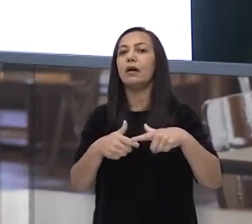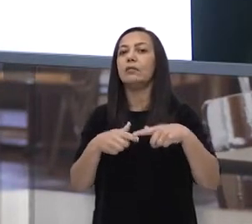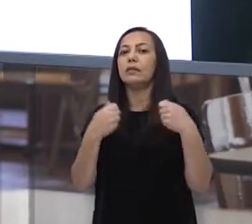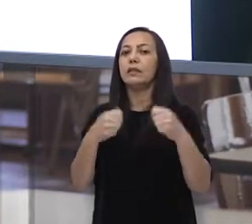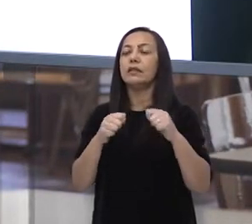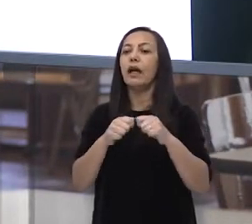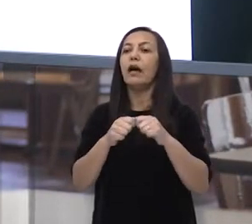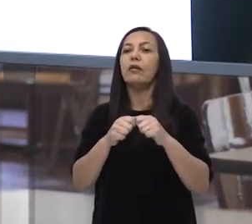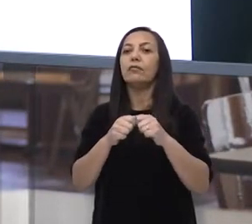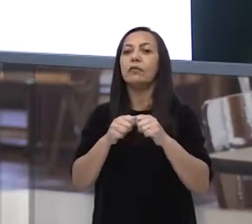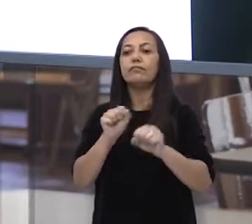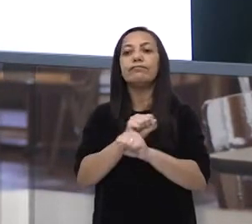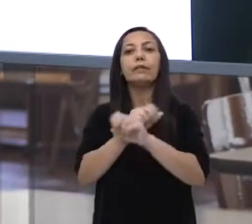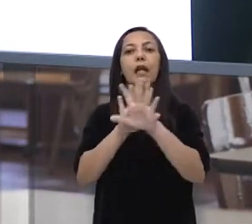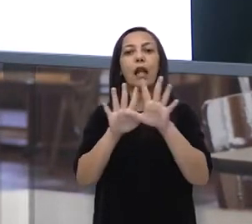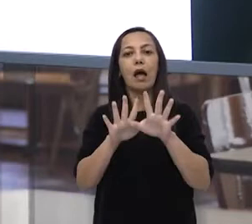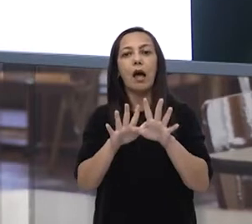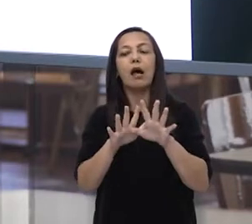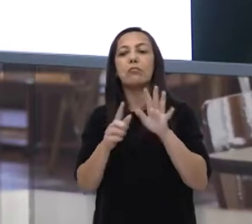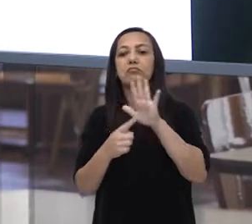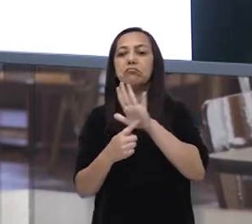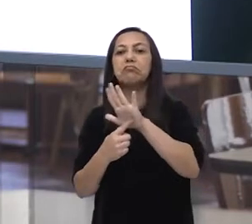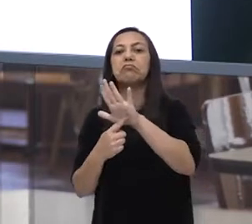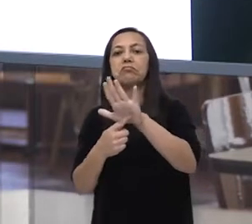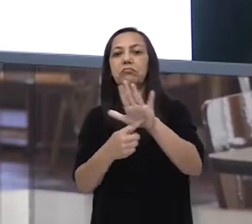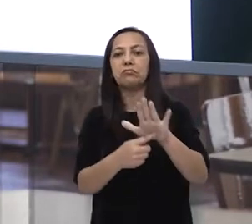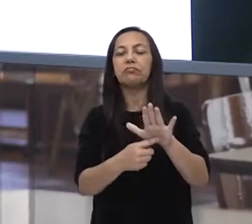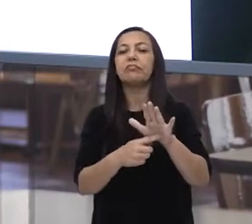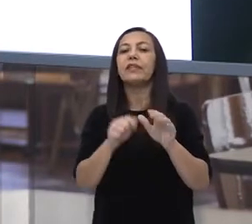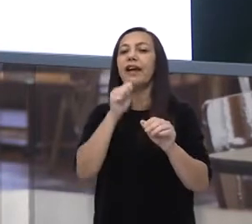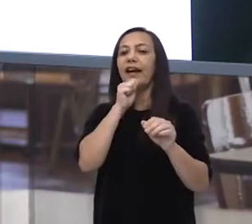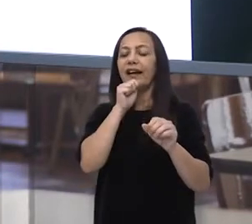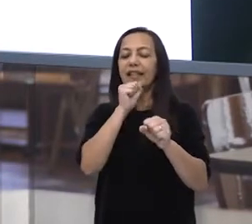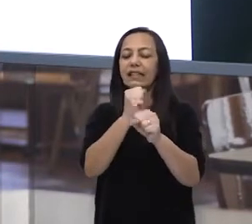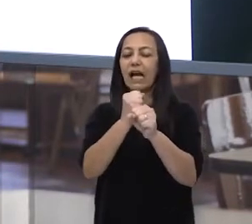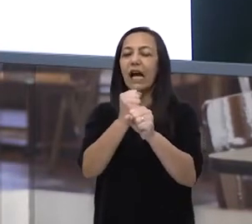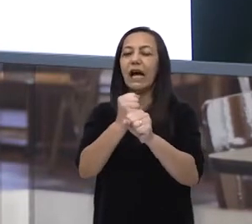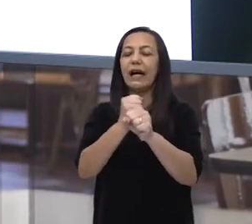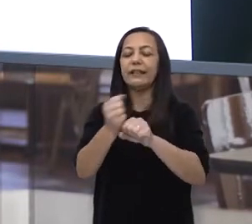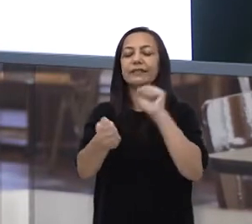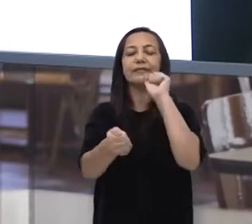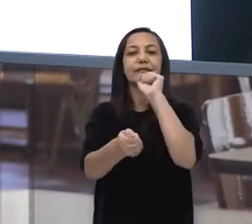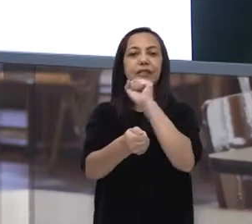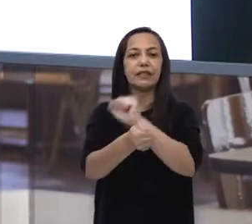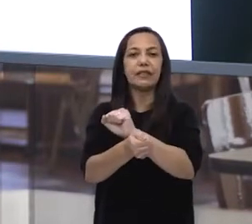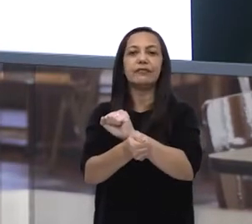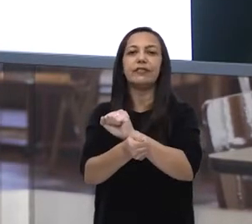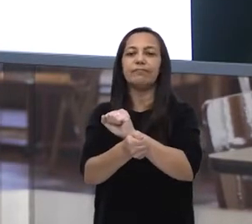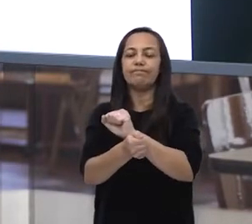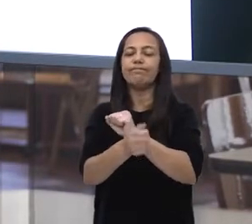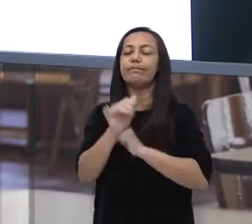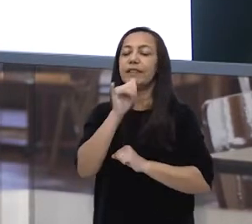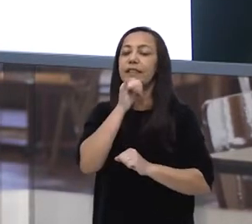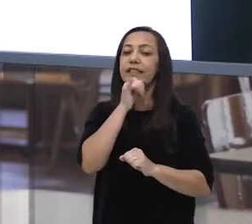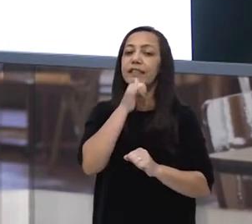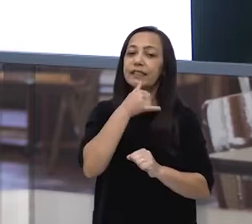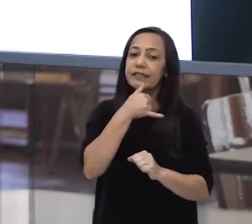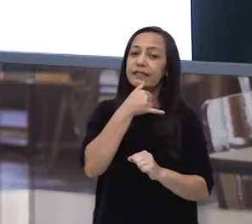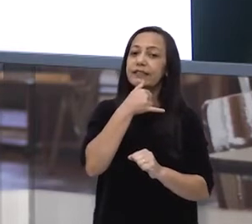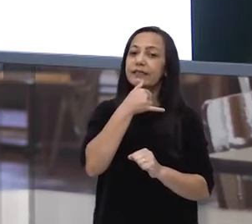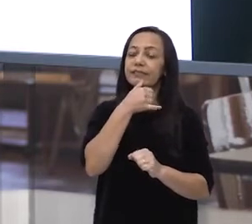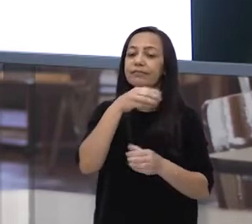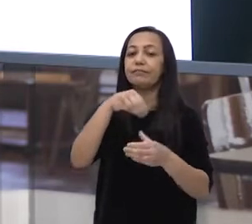reconhecida, mas infelizmente não, né? A gente ainda tem aí alguns anos de escravidão que infelizmente marcaram negativamente a nossa